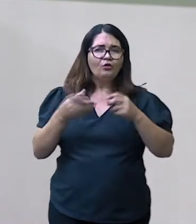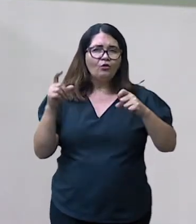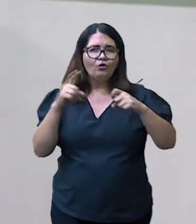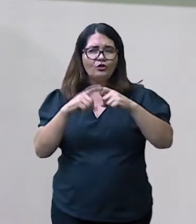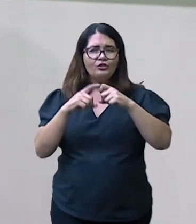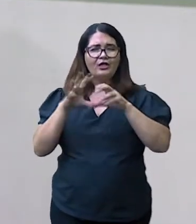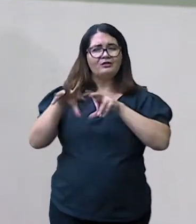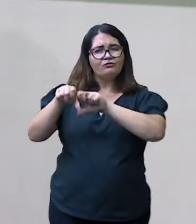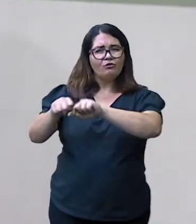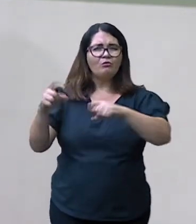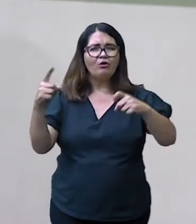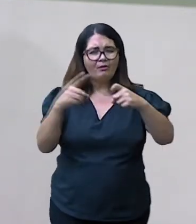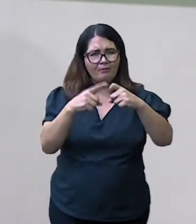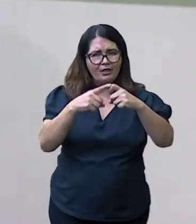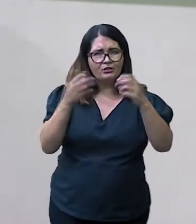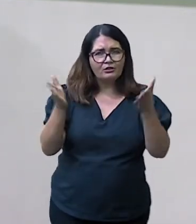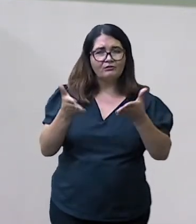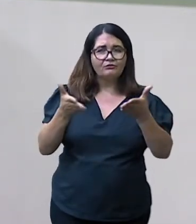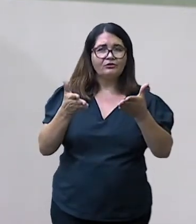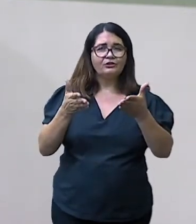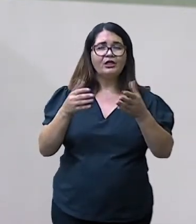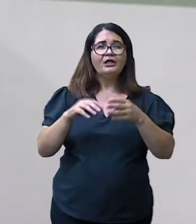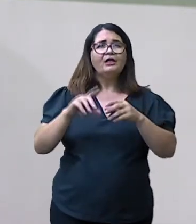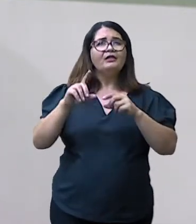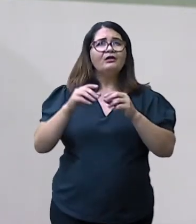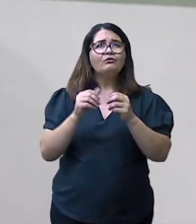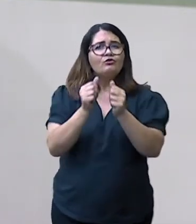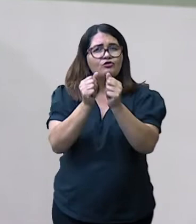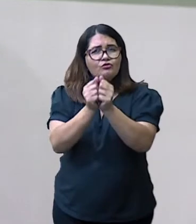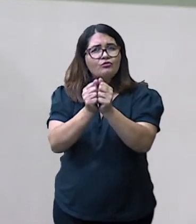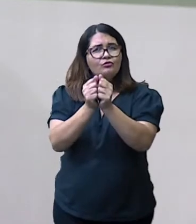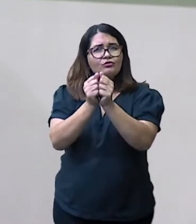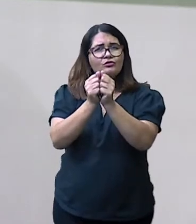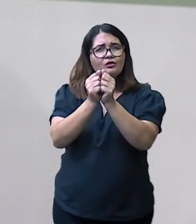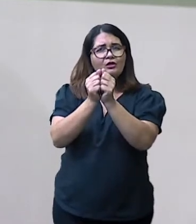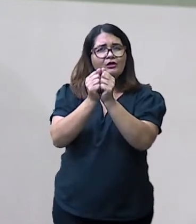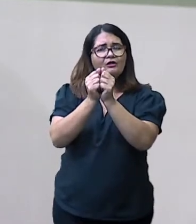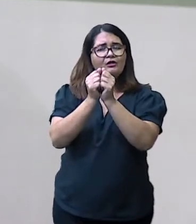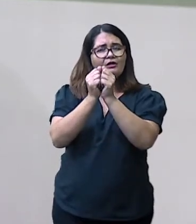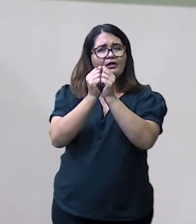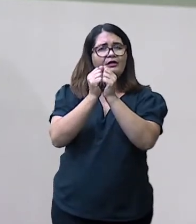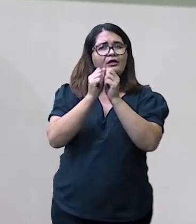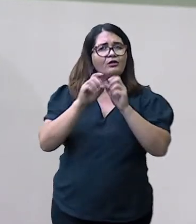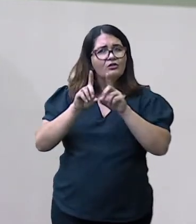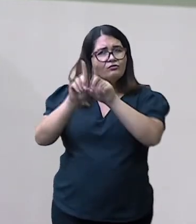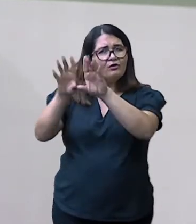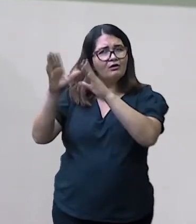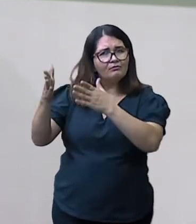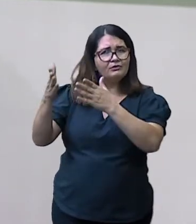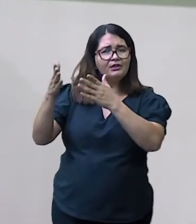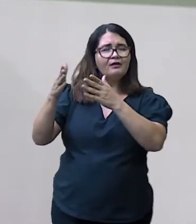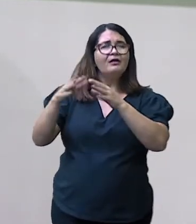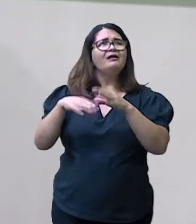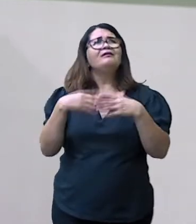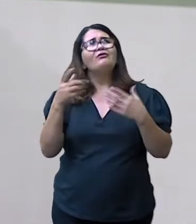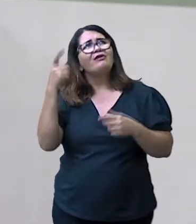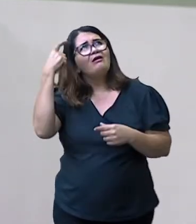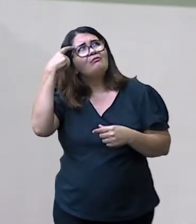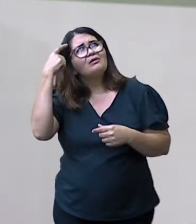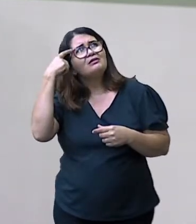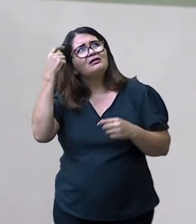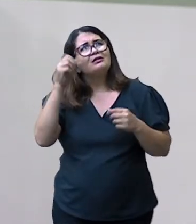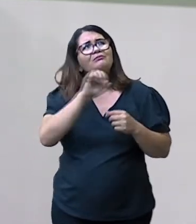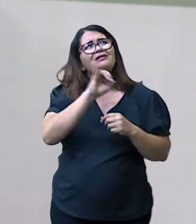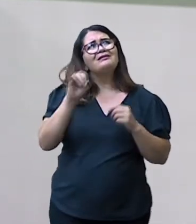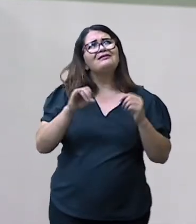ajudar a fotografar e filmar. Então, E eu ficava assim, mas se eu sou artista plástica, deve ter